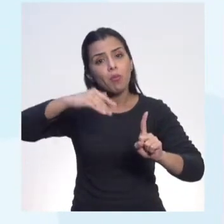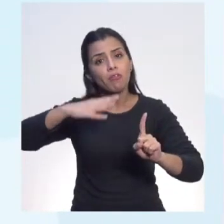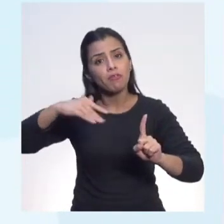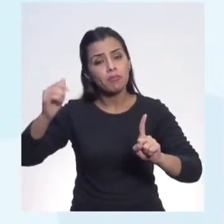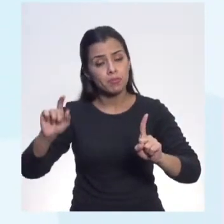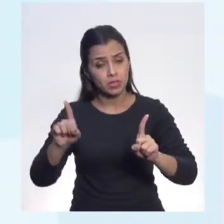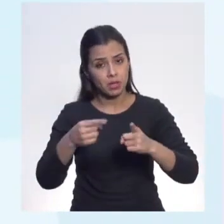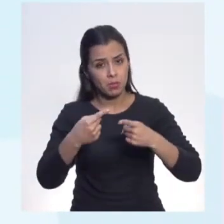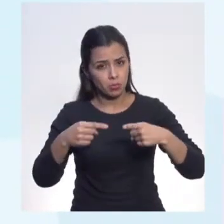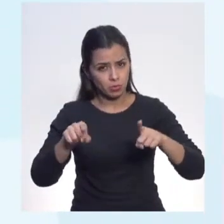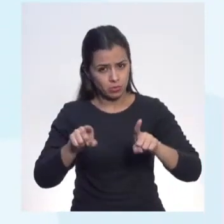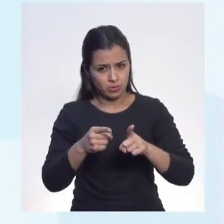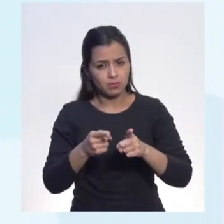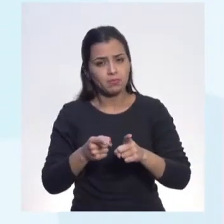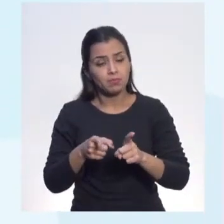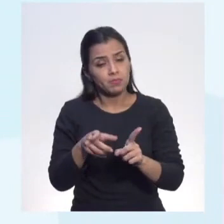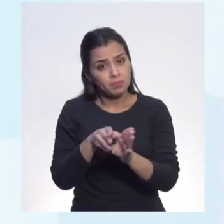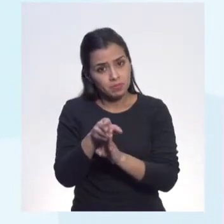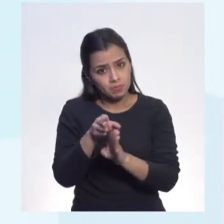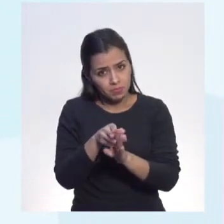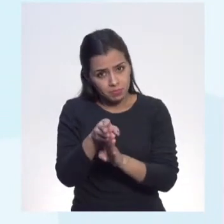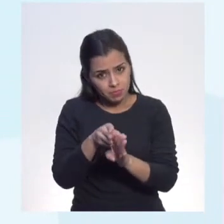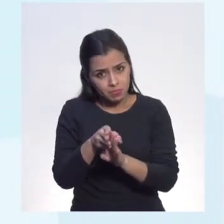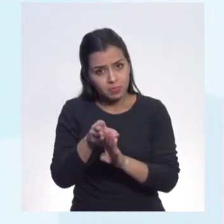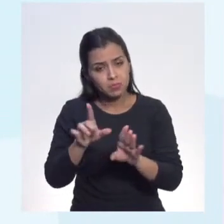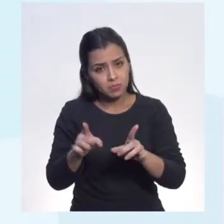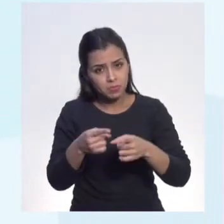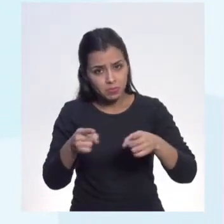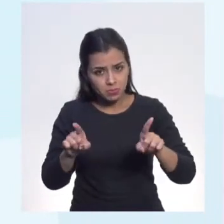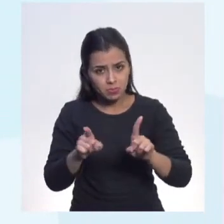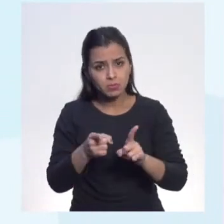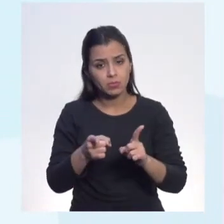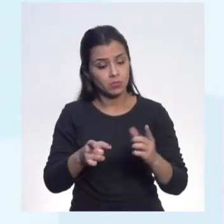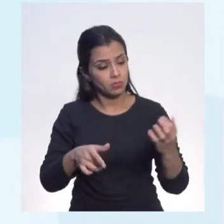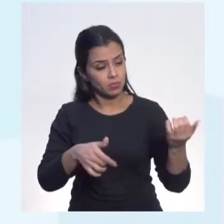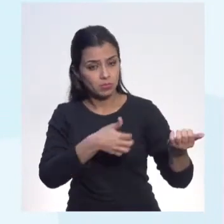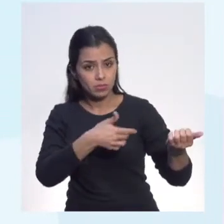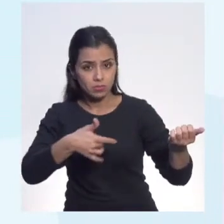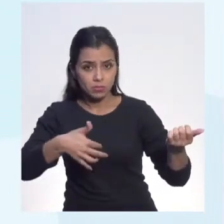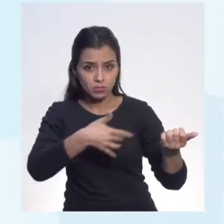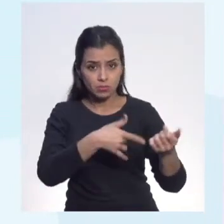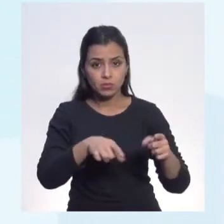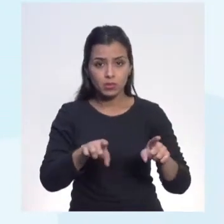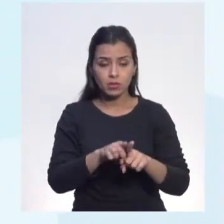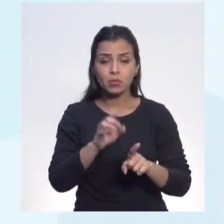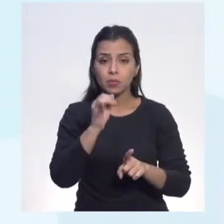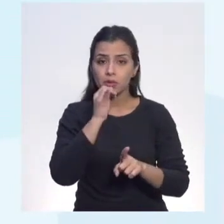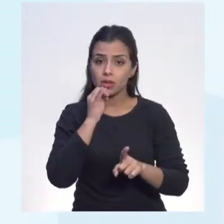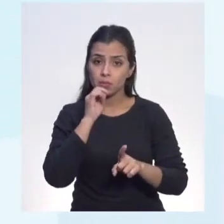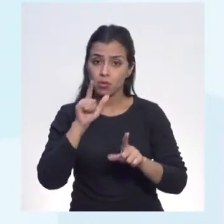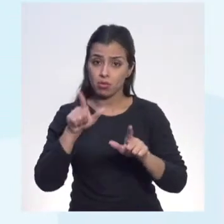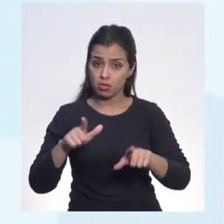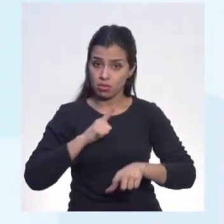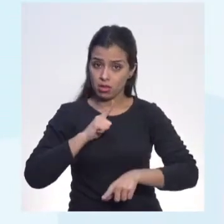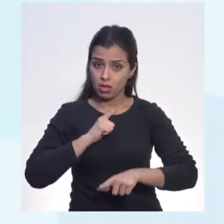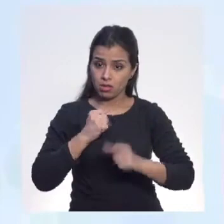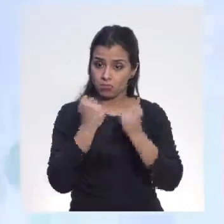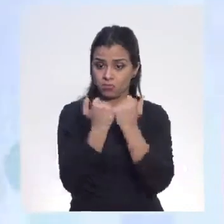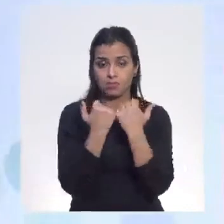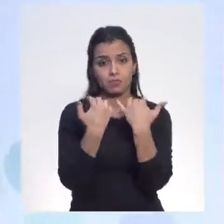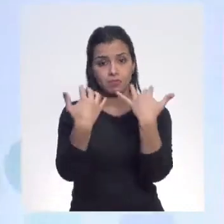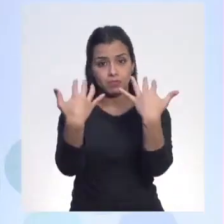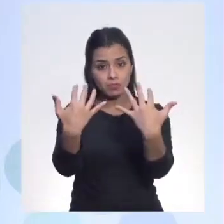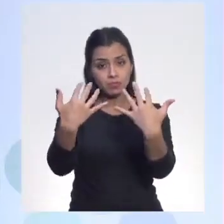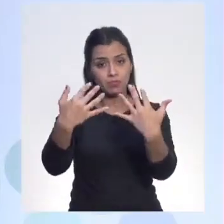de forma harmoniosa, orientando os músicos na condução de seus instrumentos. Então, quando a gente está regendo uma orquestra grande, né, geralmente aí você